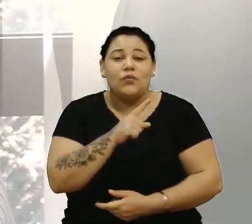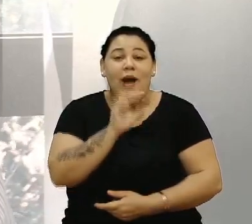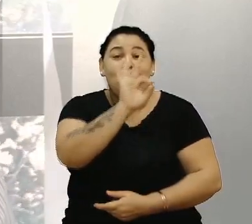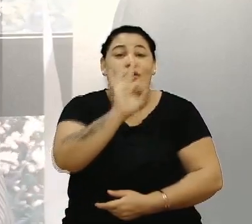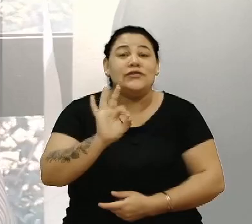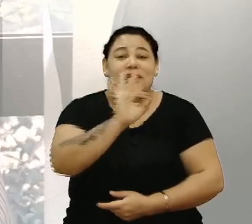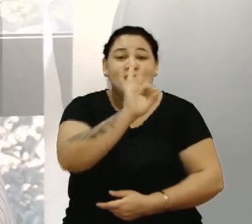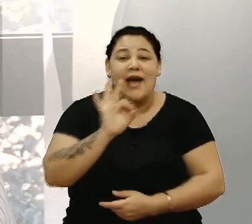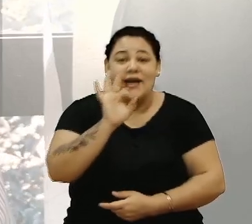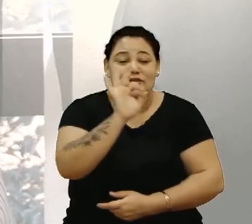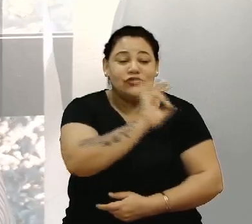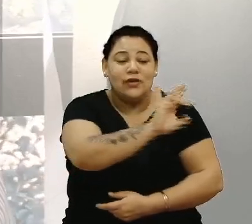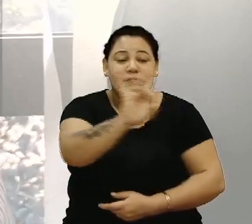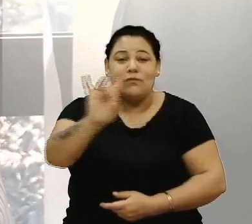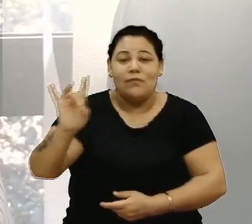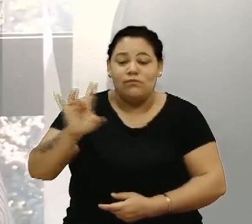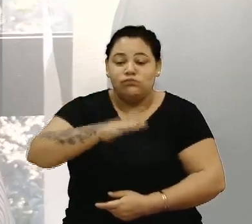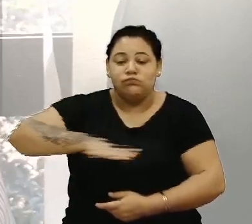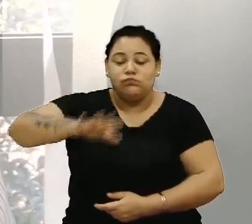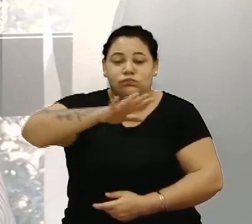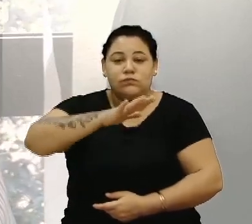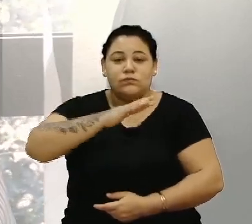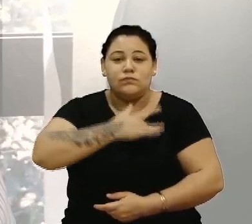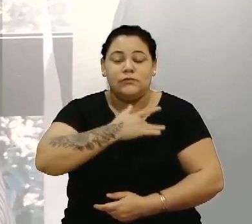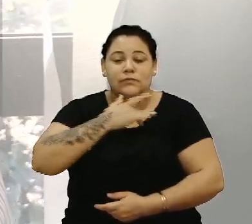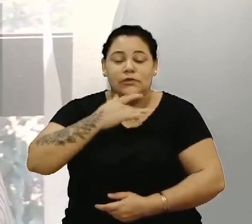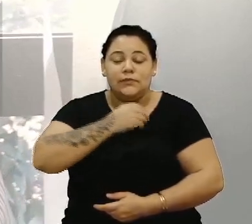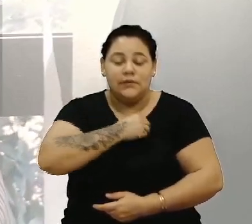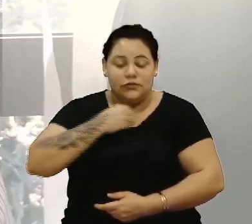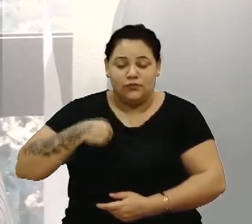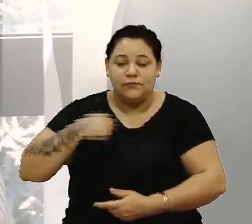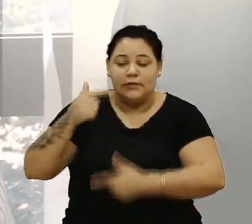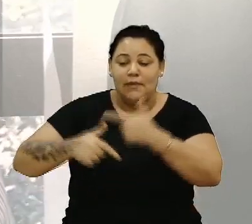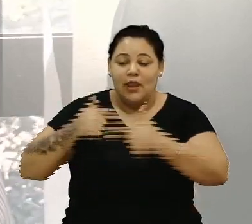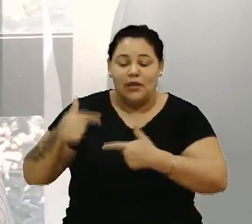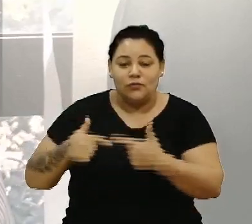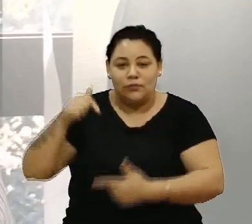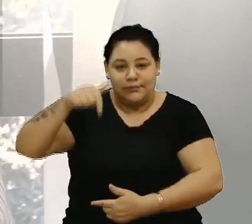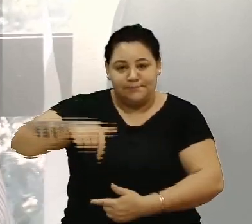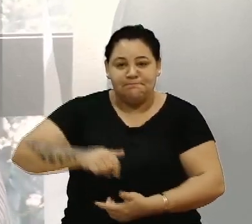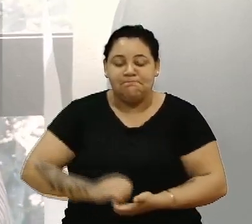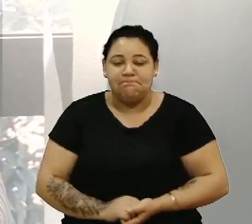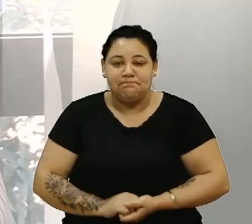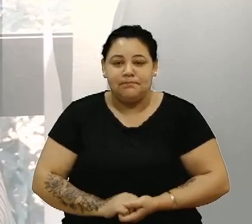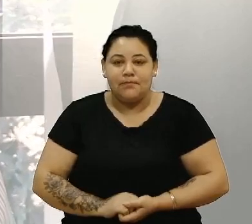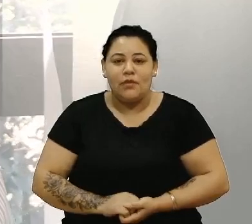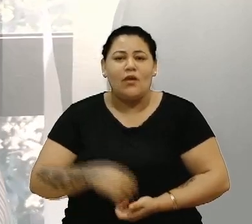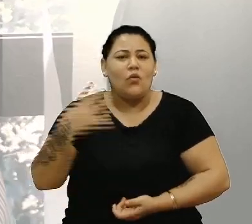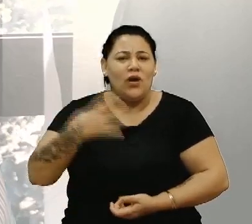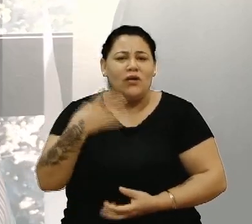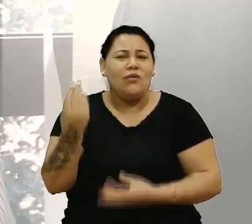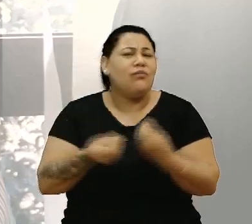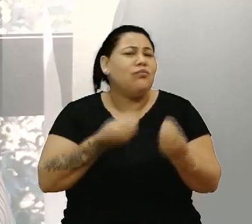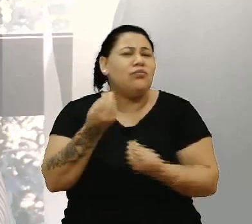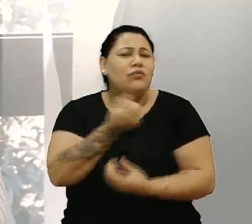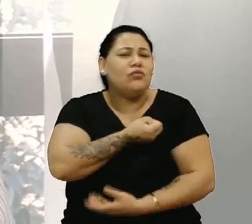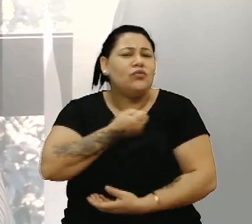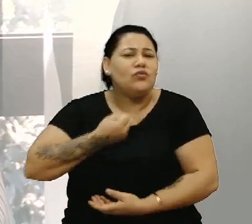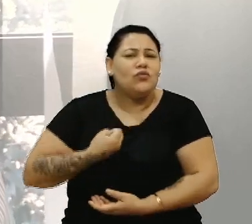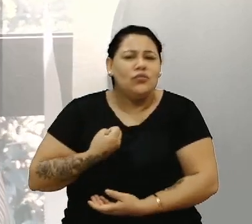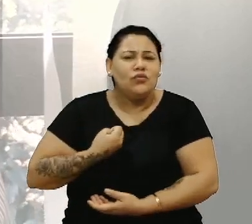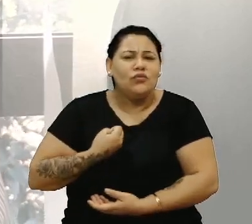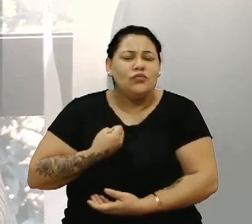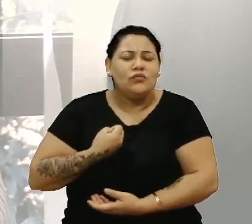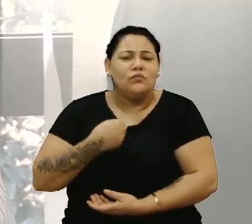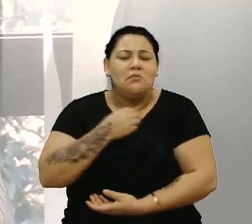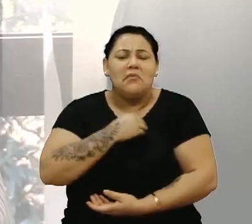pública municipal de saúde? 4. Como o número de médicos da rede pública de saúde municipal